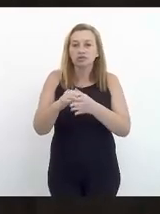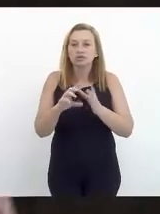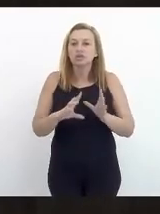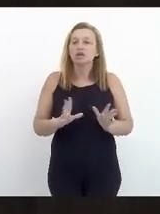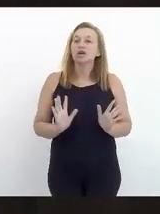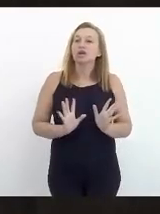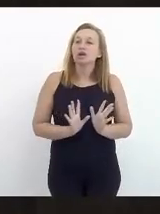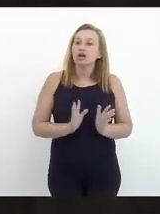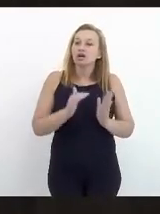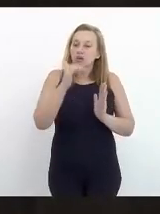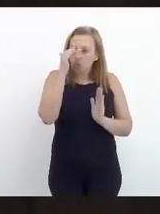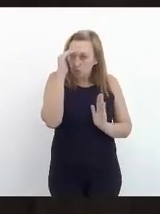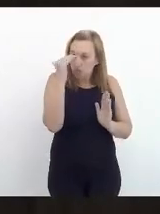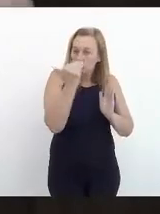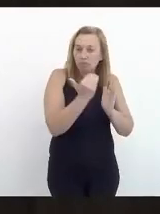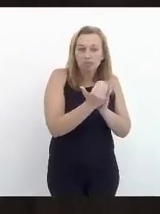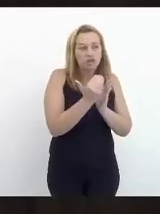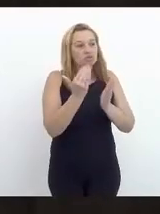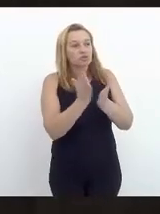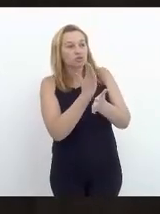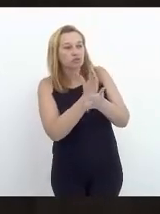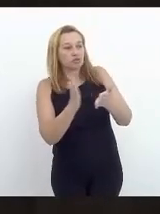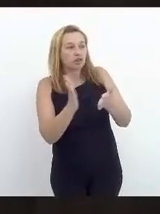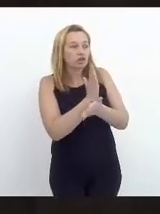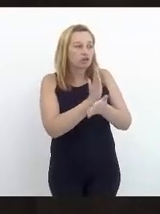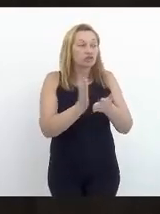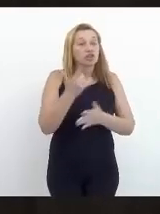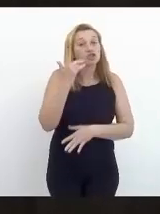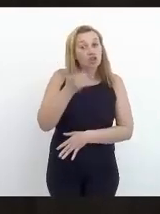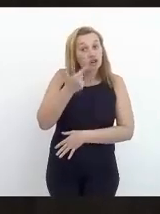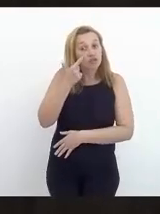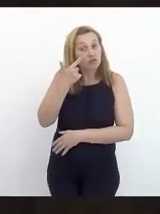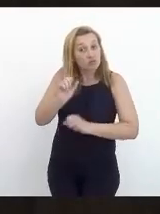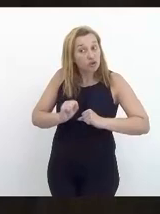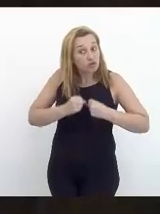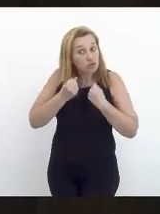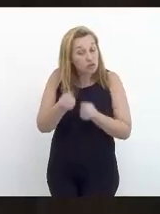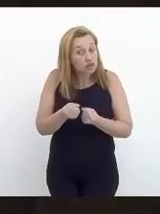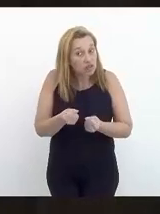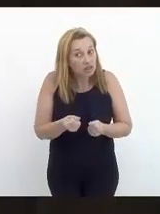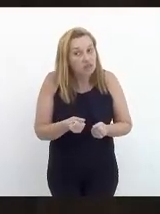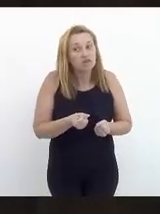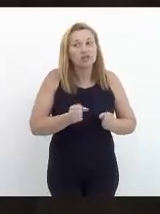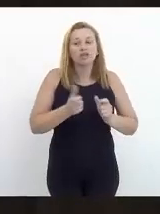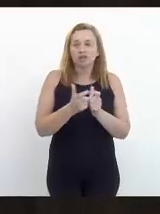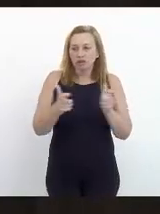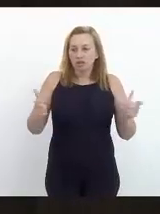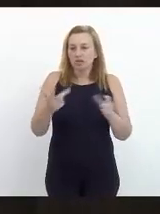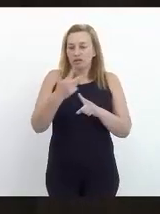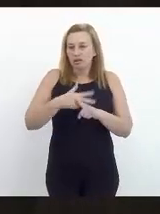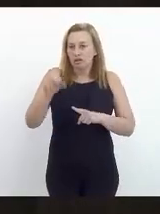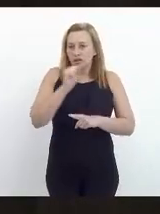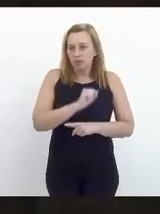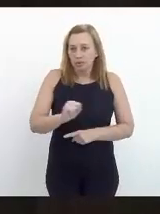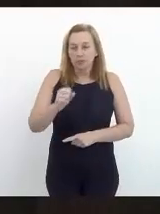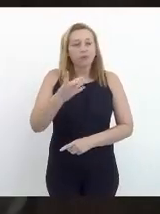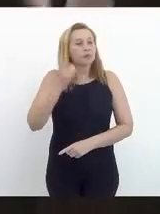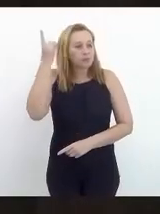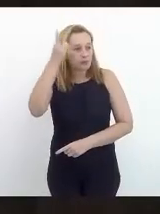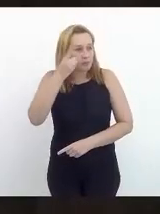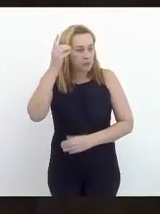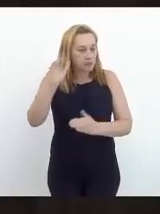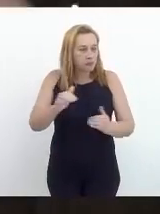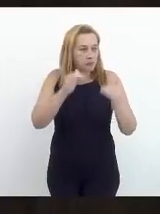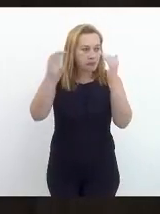consolidação daquilo que muitas vezes nós já havíamos empenhado, e, portanto, é uma grande vitória do Parlamento, de Vossa